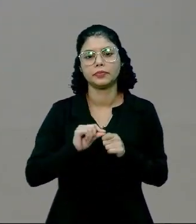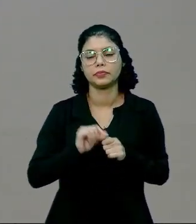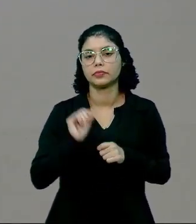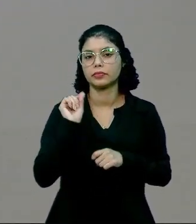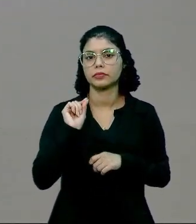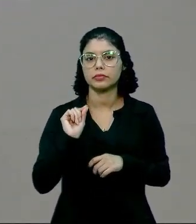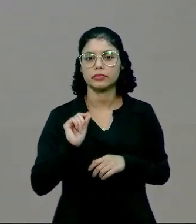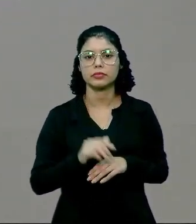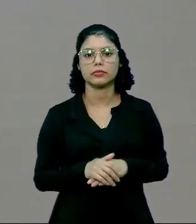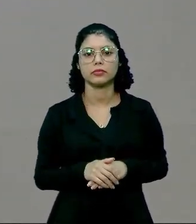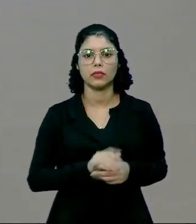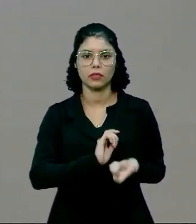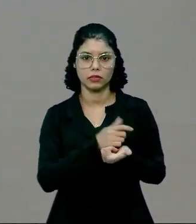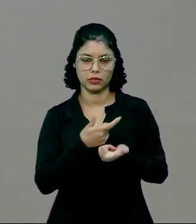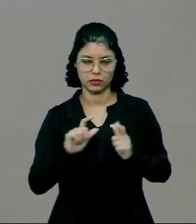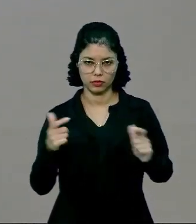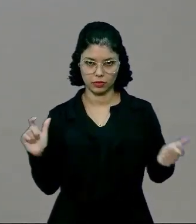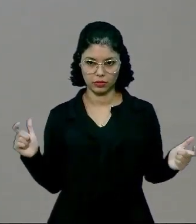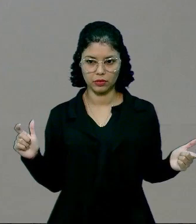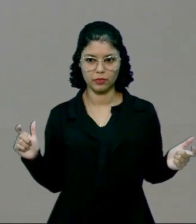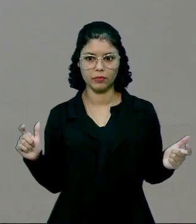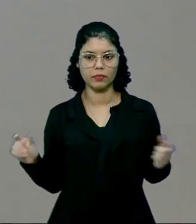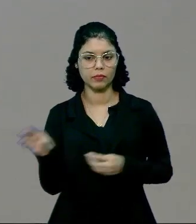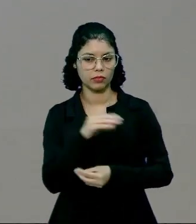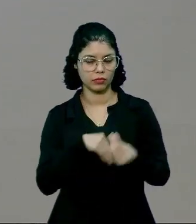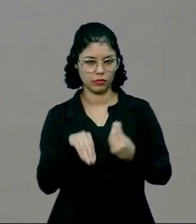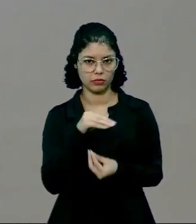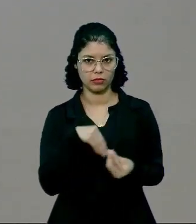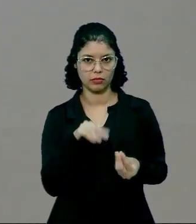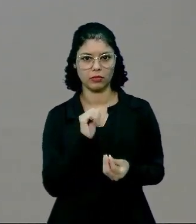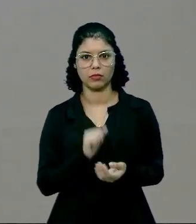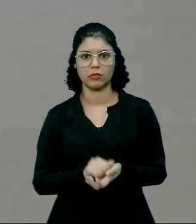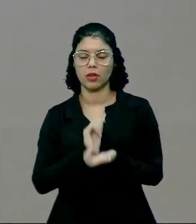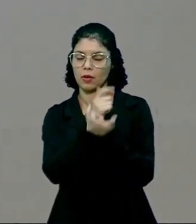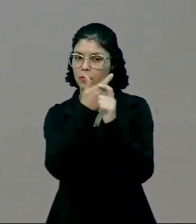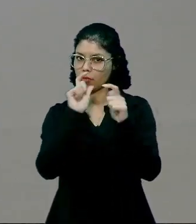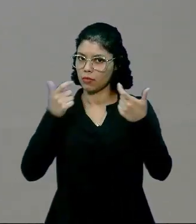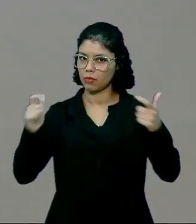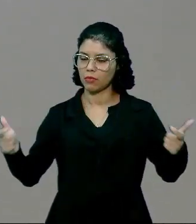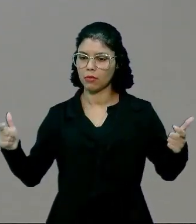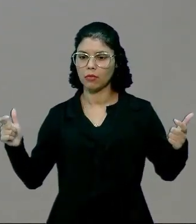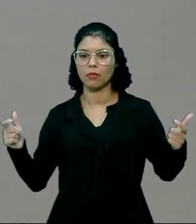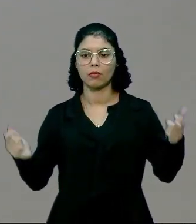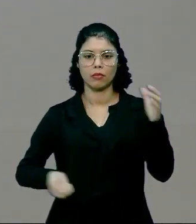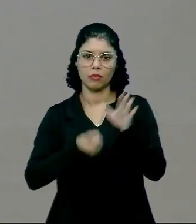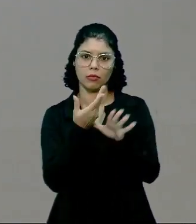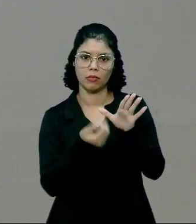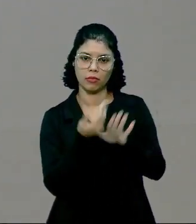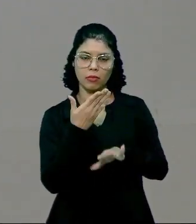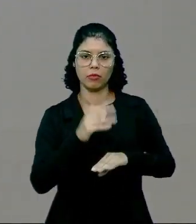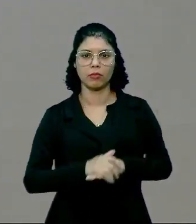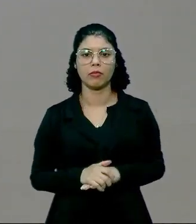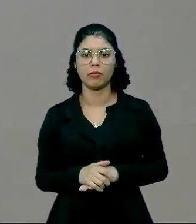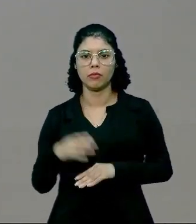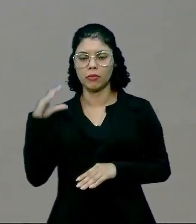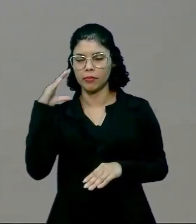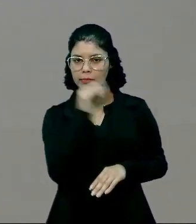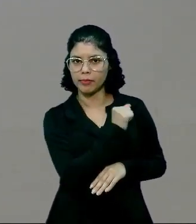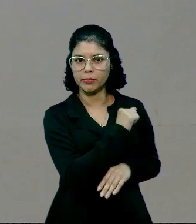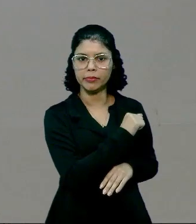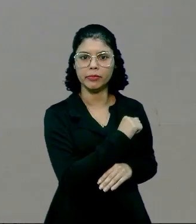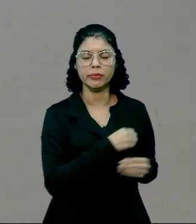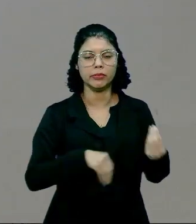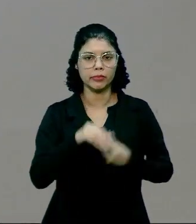para a gente seguinte quanto maior a área de uma reação quanto maior a área de um produto mais rápida